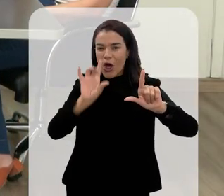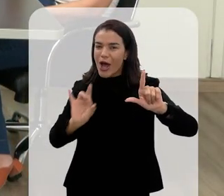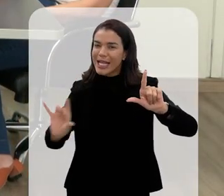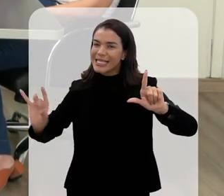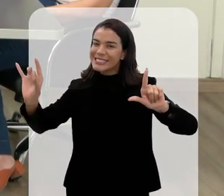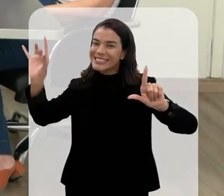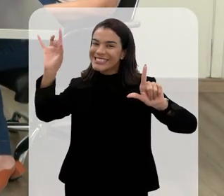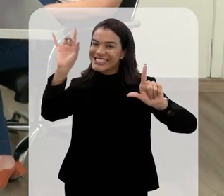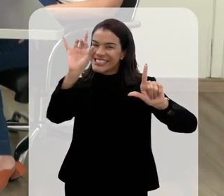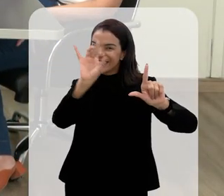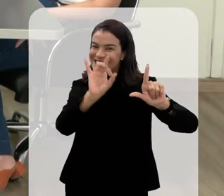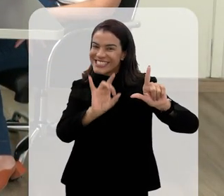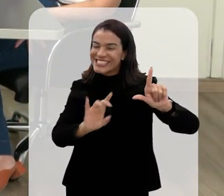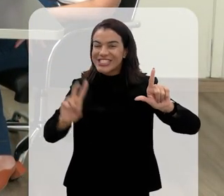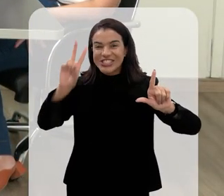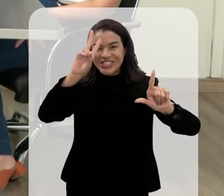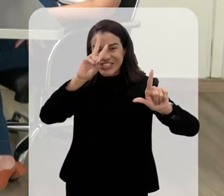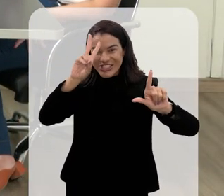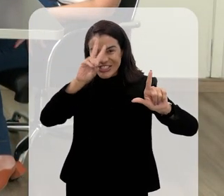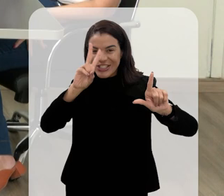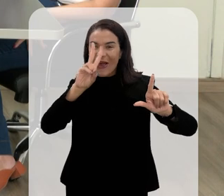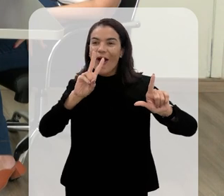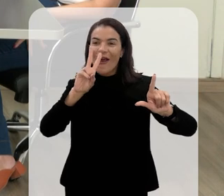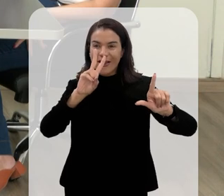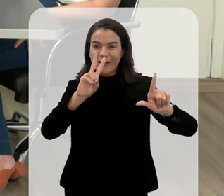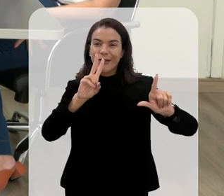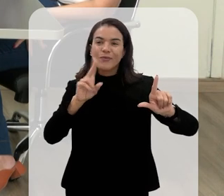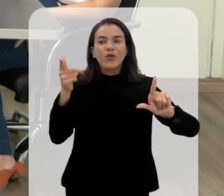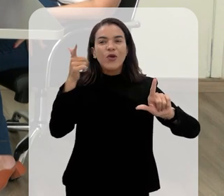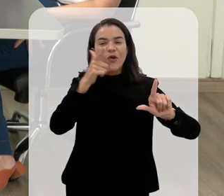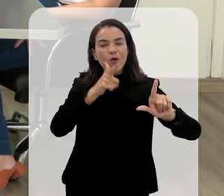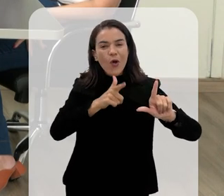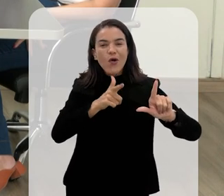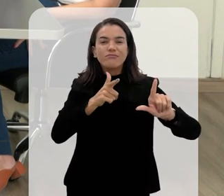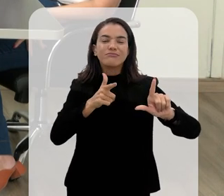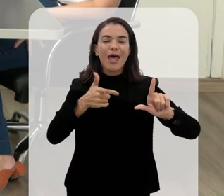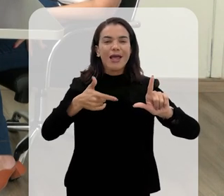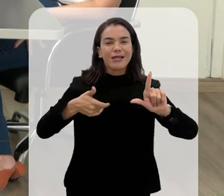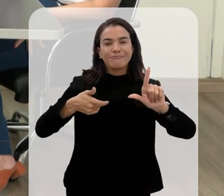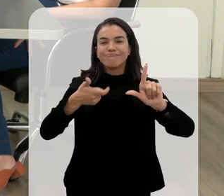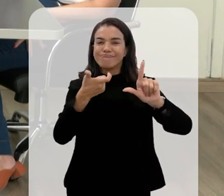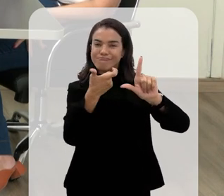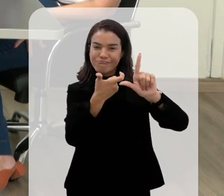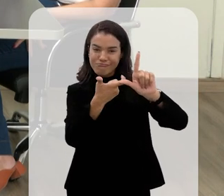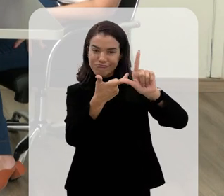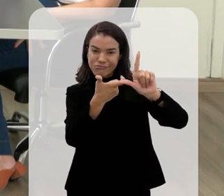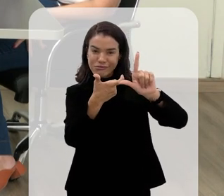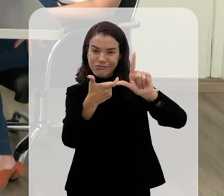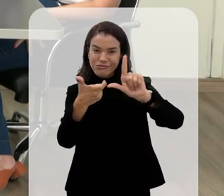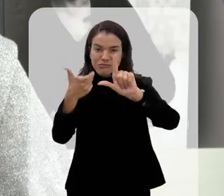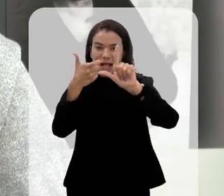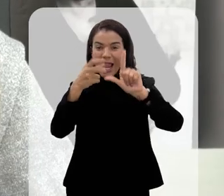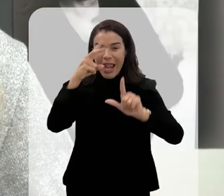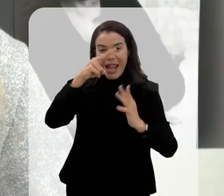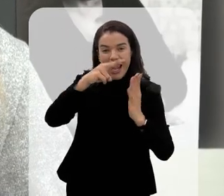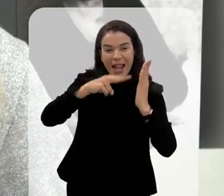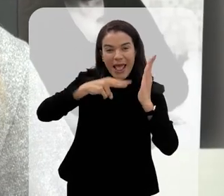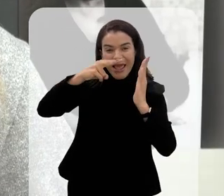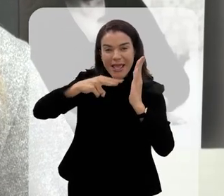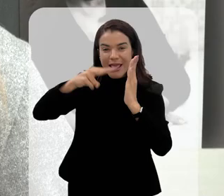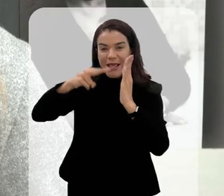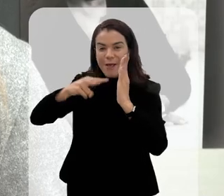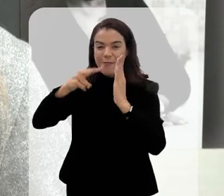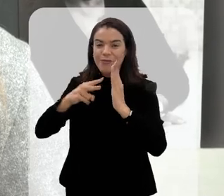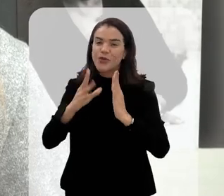elas, fotografia de todas elas com a história. Então a gente consegue, através do celular, ler, né, um pouquinho sobre cada uma delas.